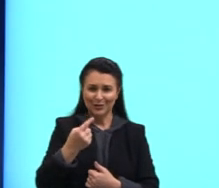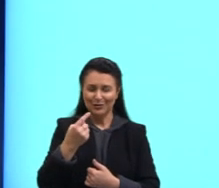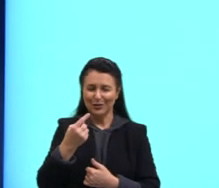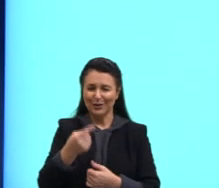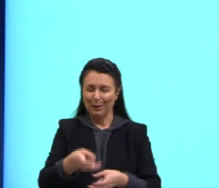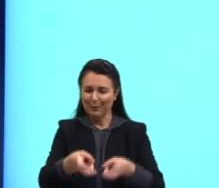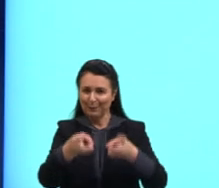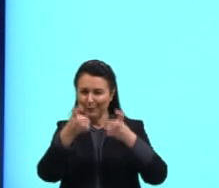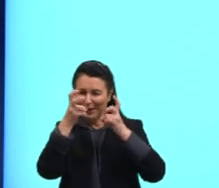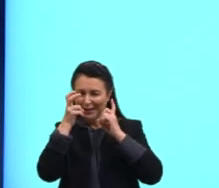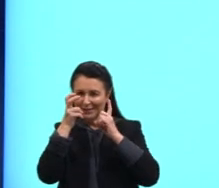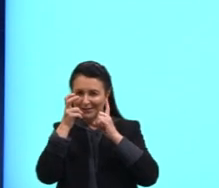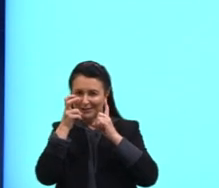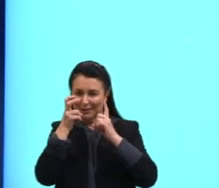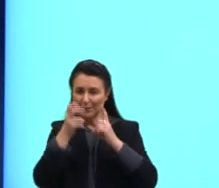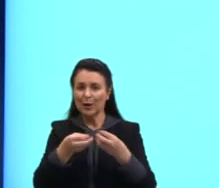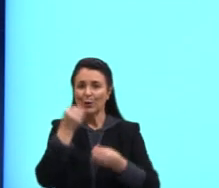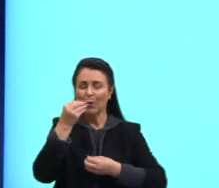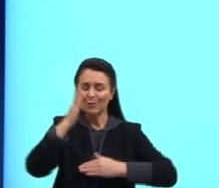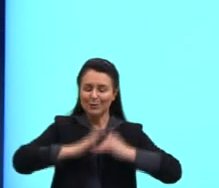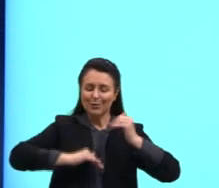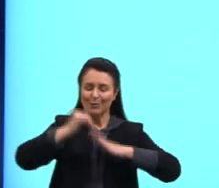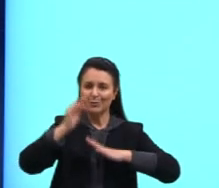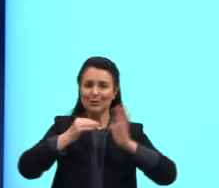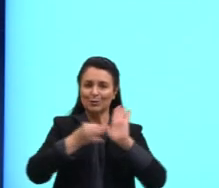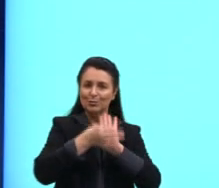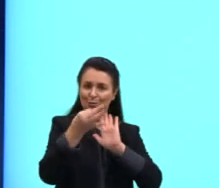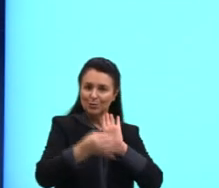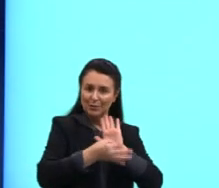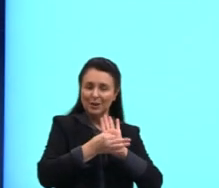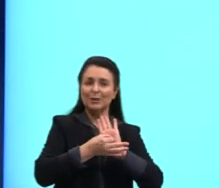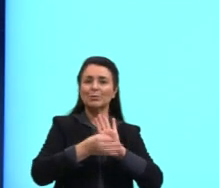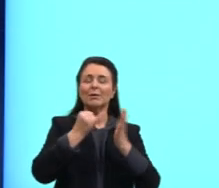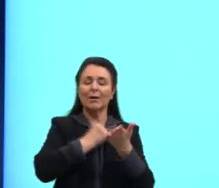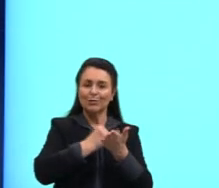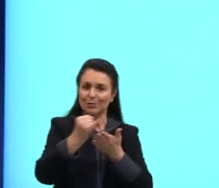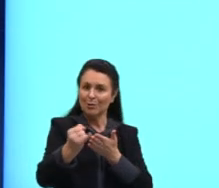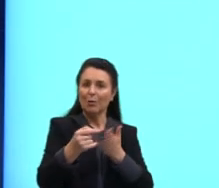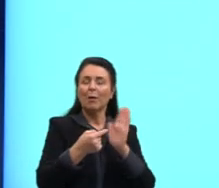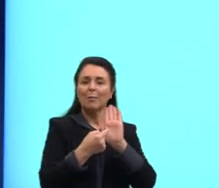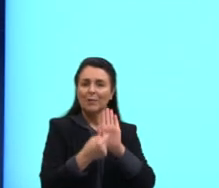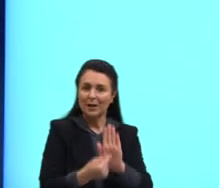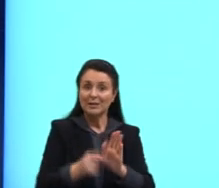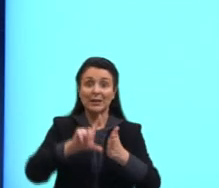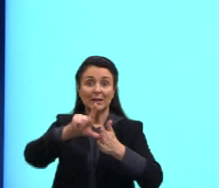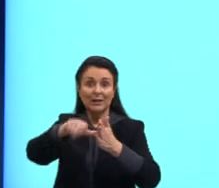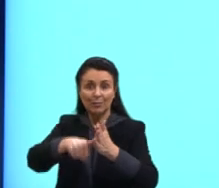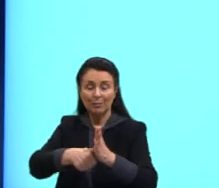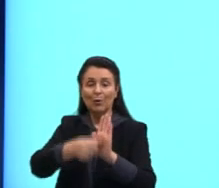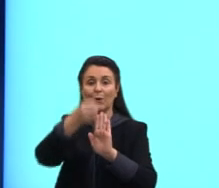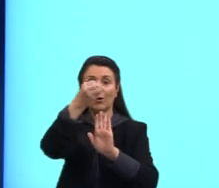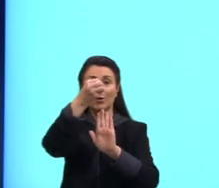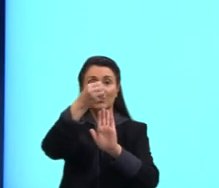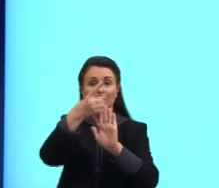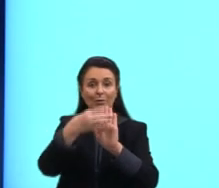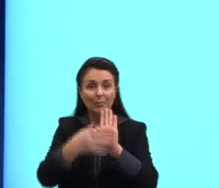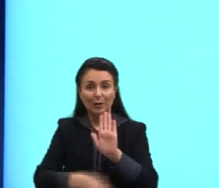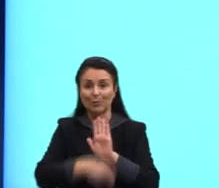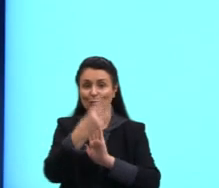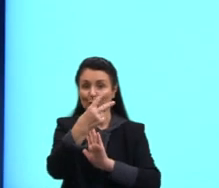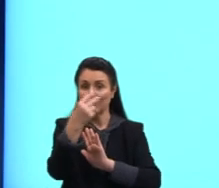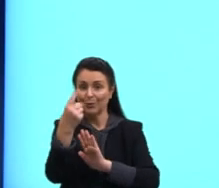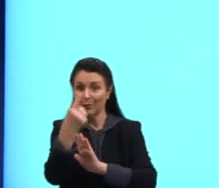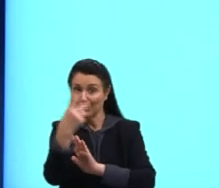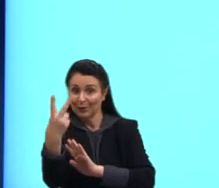identificar né como são construídas esses argumentos como essa introdução vai aparecer o desenvolvimento 1 e